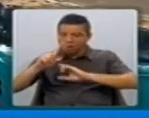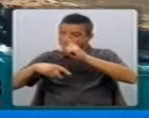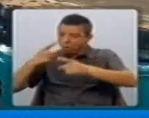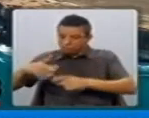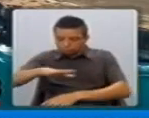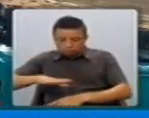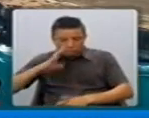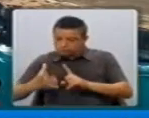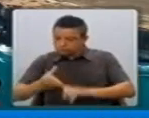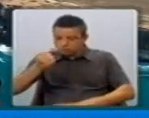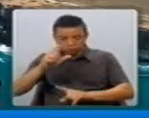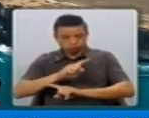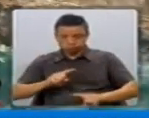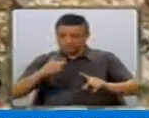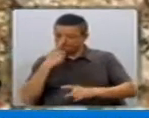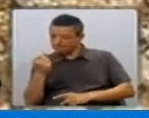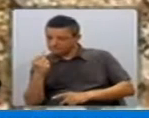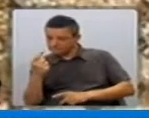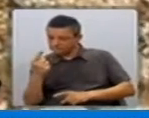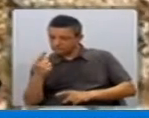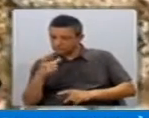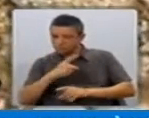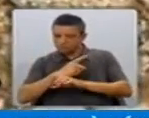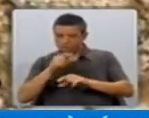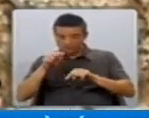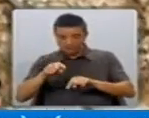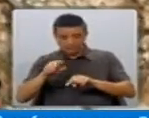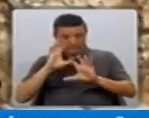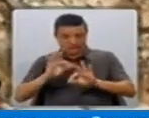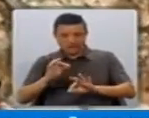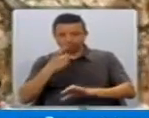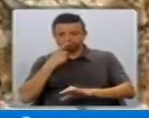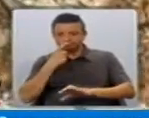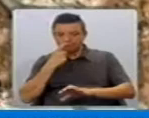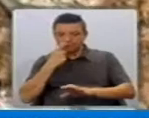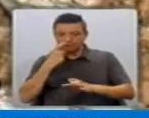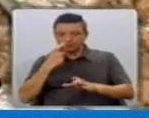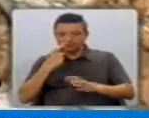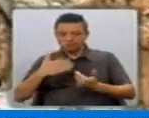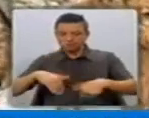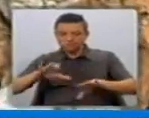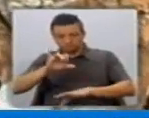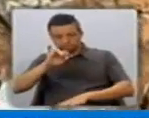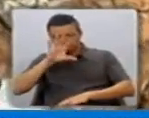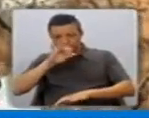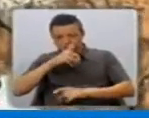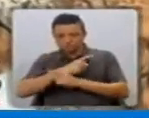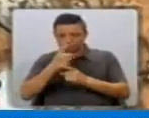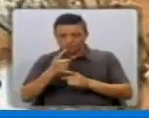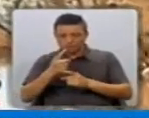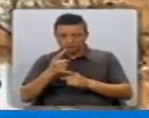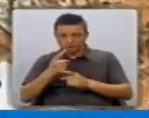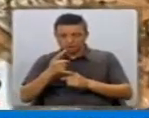meteorito parecido com este. E porquê é que está a criar este meteorito? E porquê é que está a criar tanto espanto? Bom, porque os